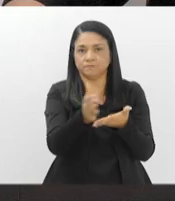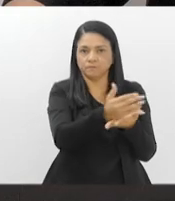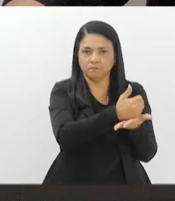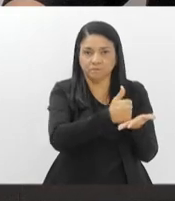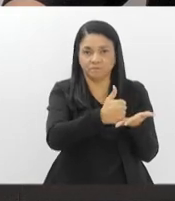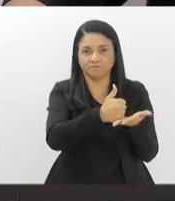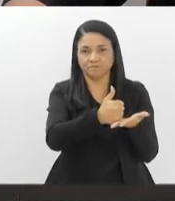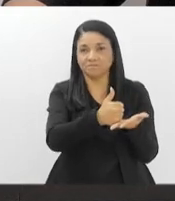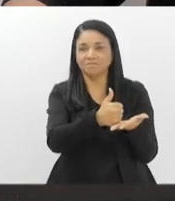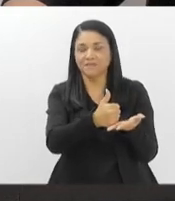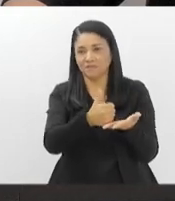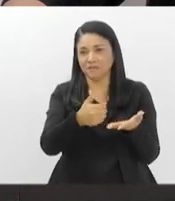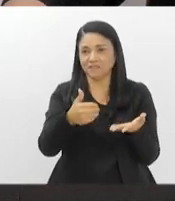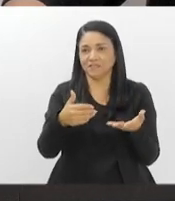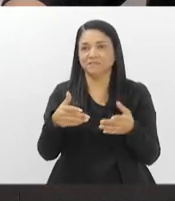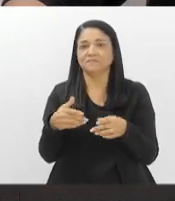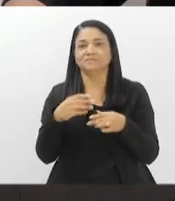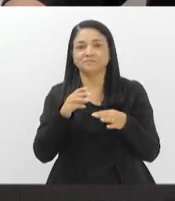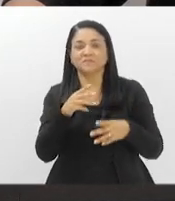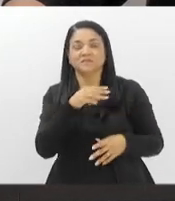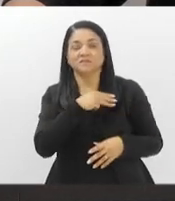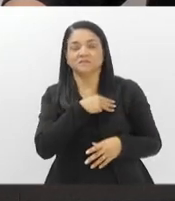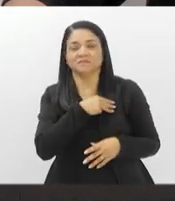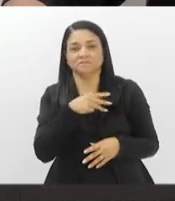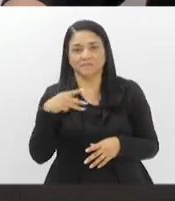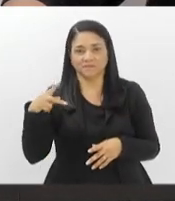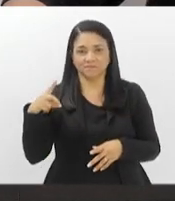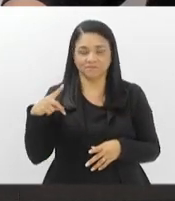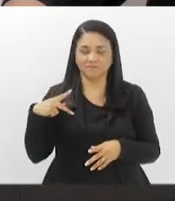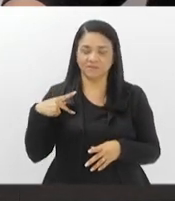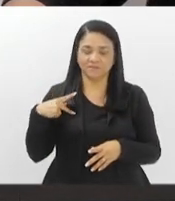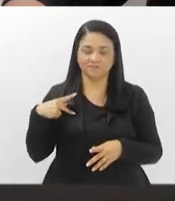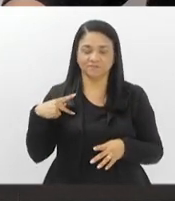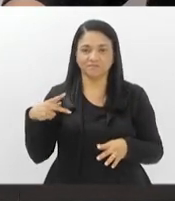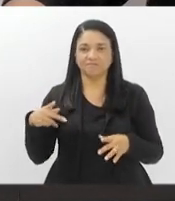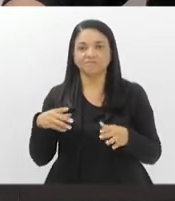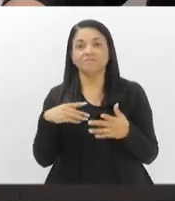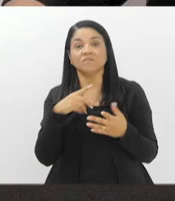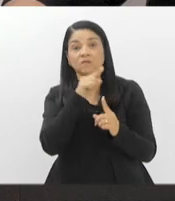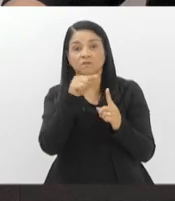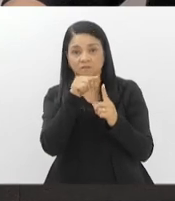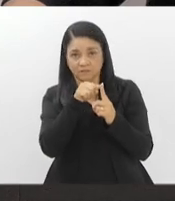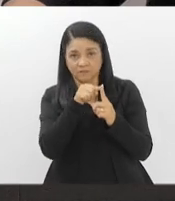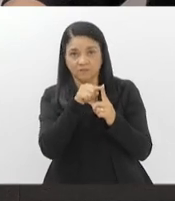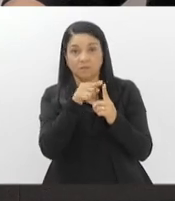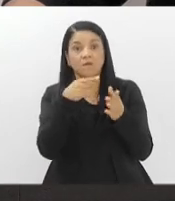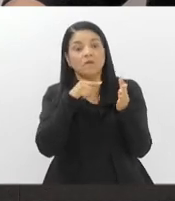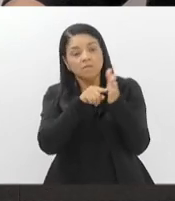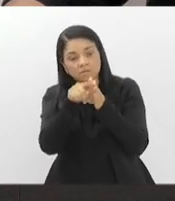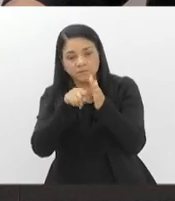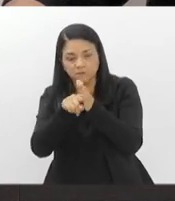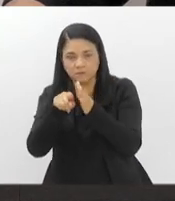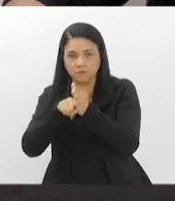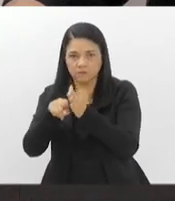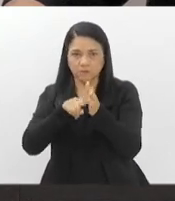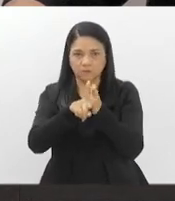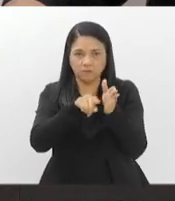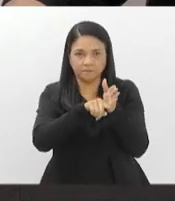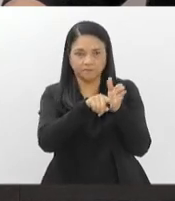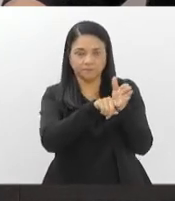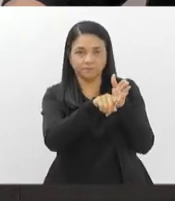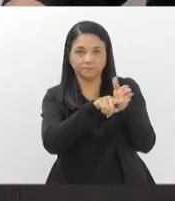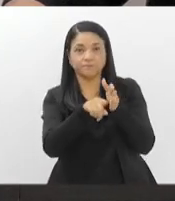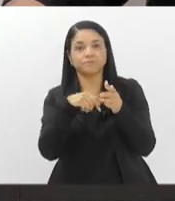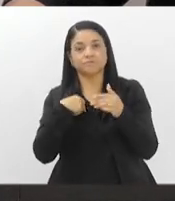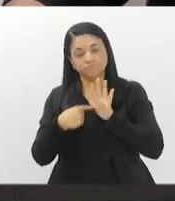defensoria o Ministério Público porque aí como é dado objetivo a gente não precisa muito questionar vai trazer e a gente vai apresentar e eu